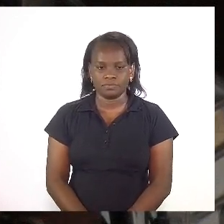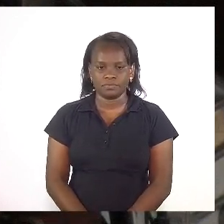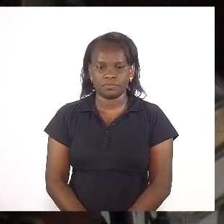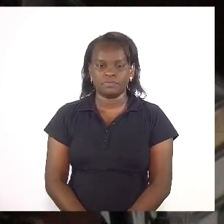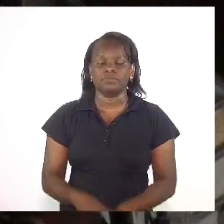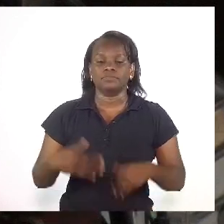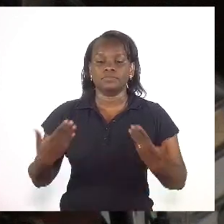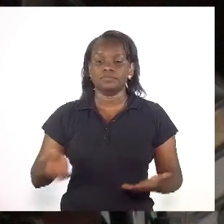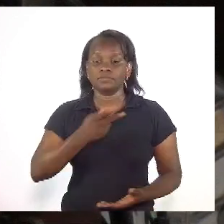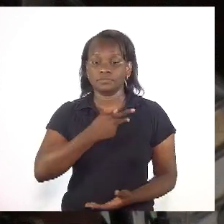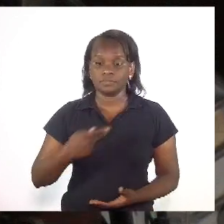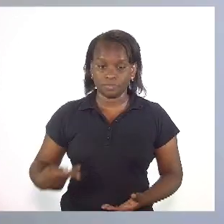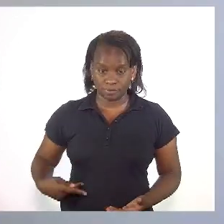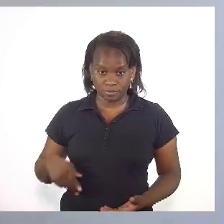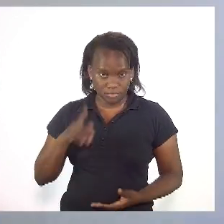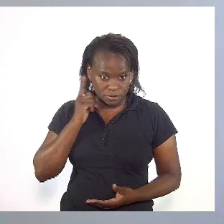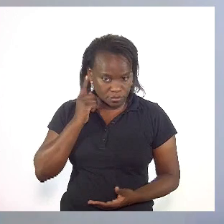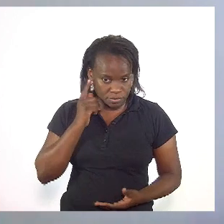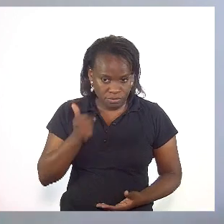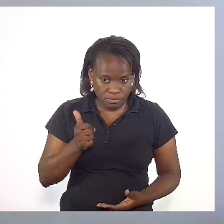Bom dia, presidente. Me escuta?